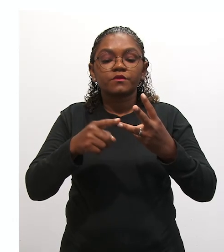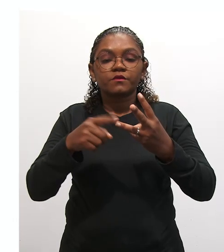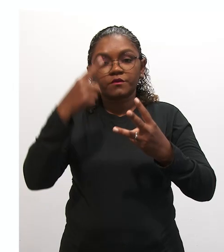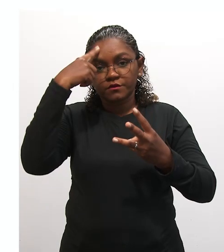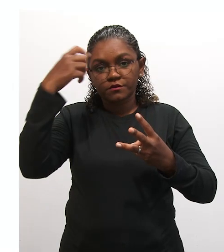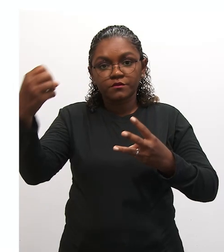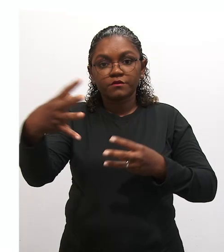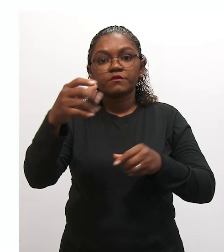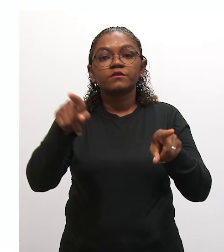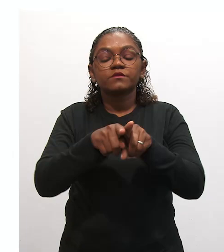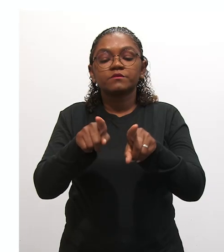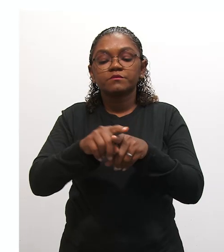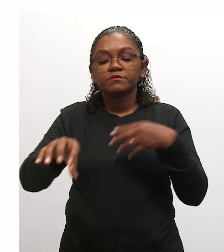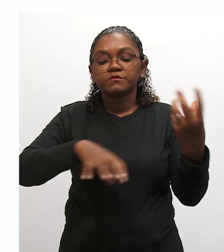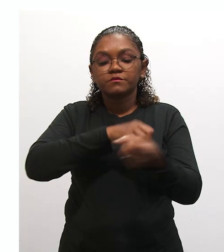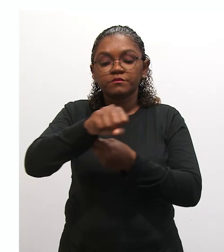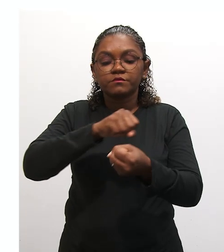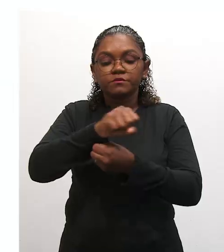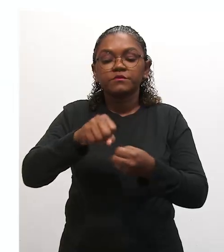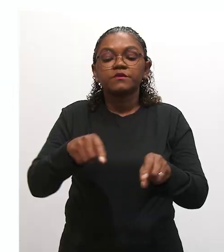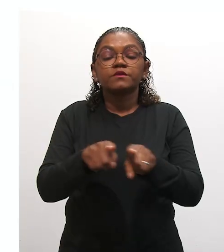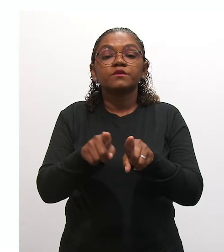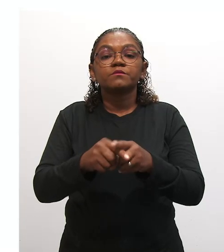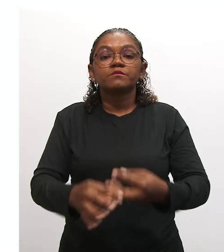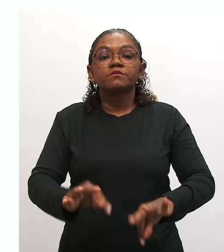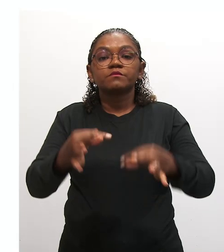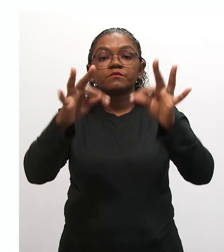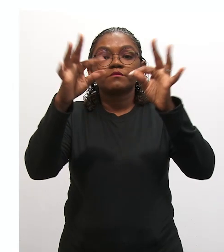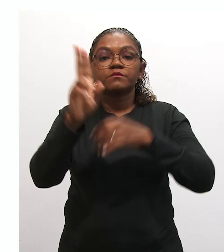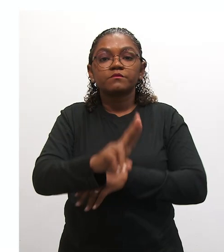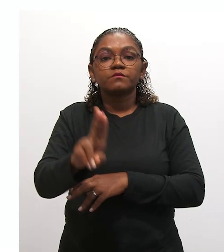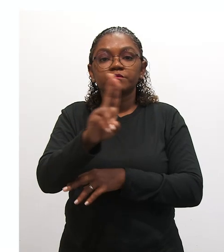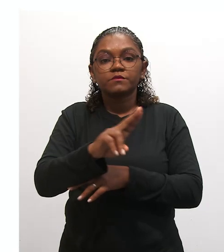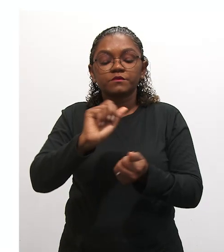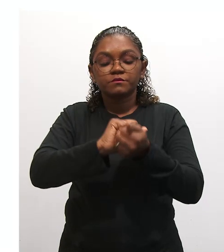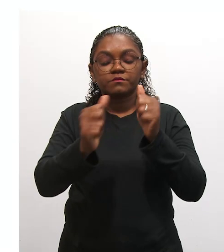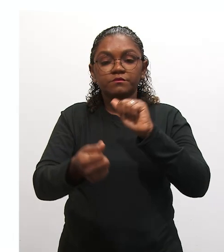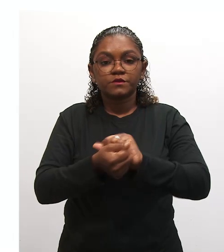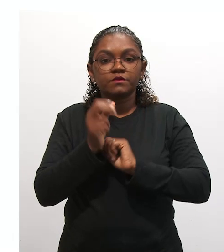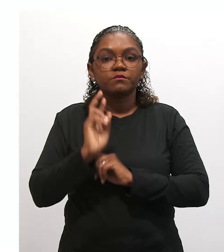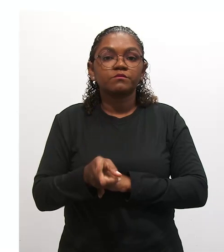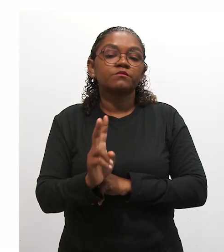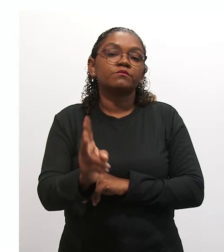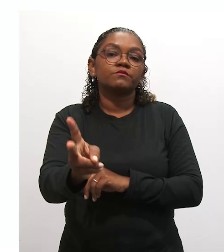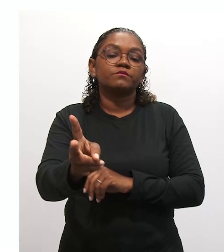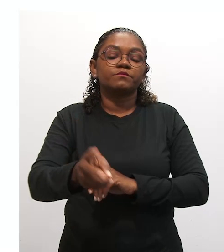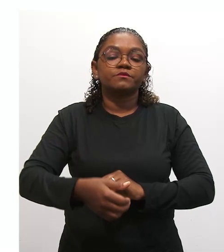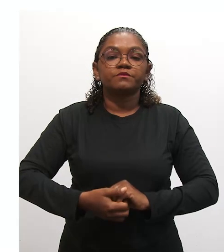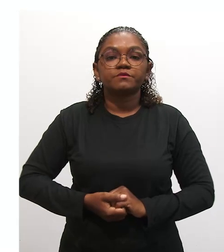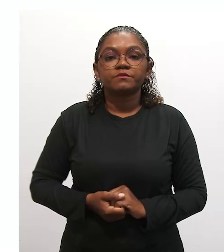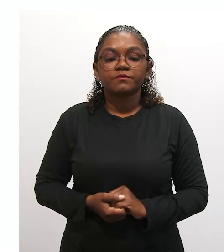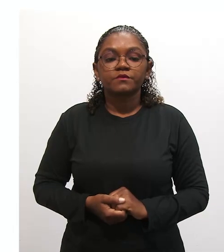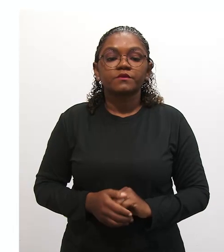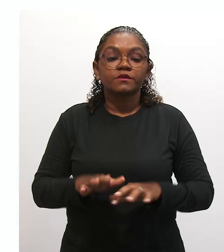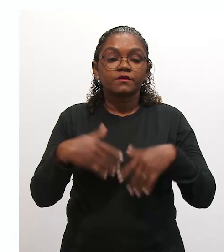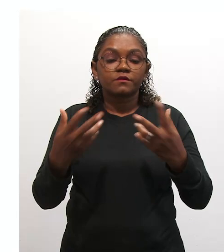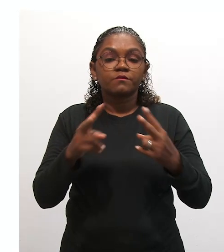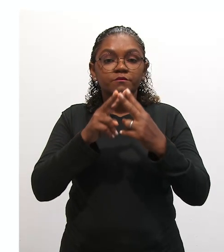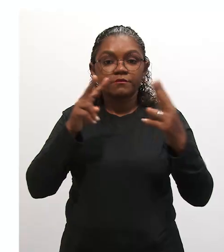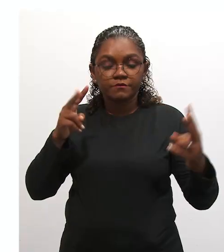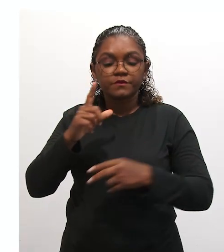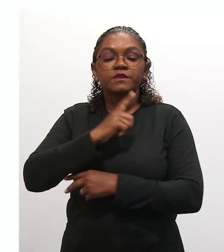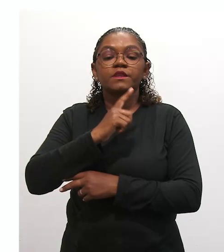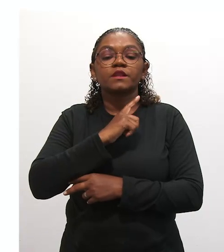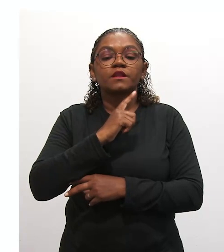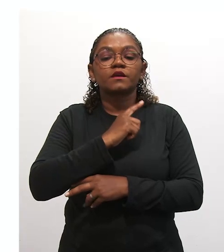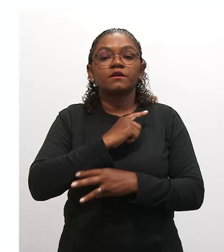sustentabilidade, práticas pedagógicas e uso de tecnologias e adaptação contínua. A EAD, ela se sustenta em